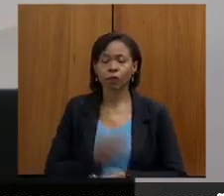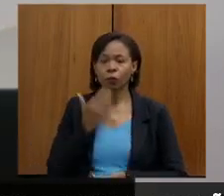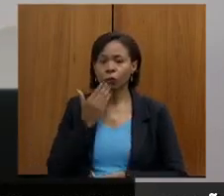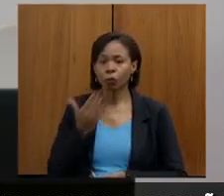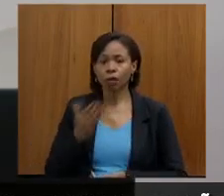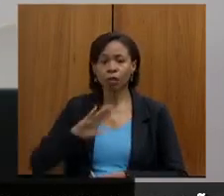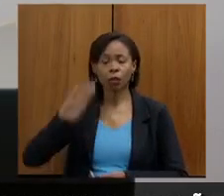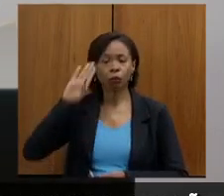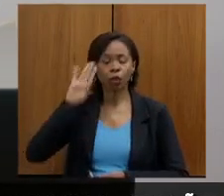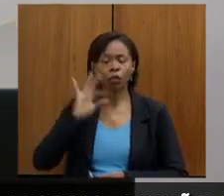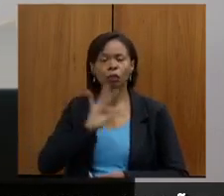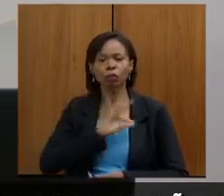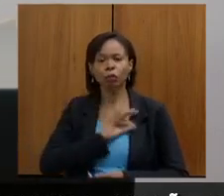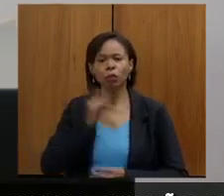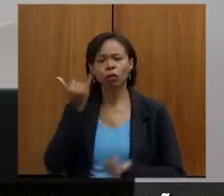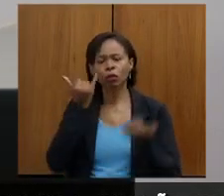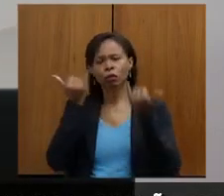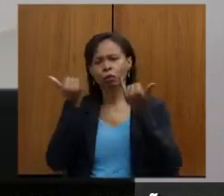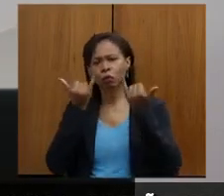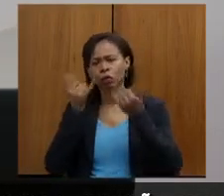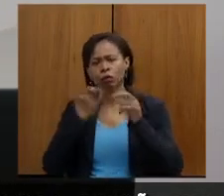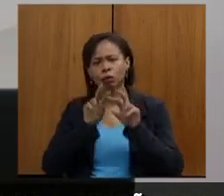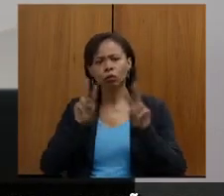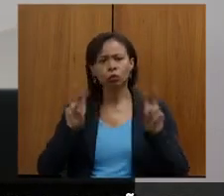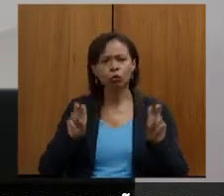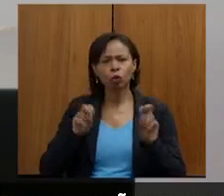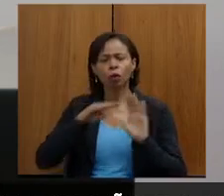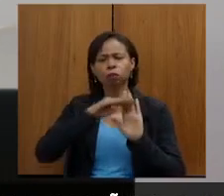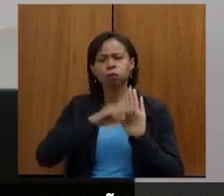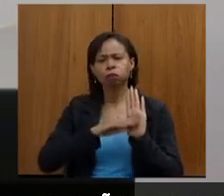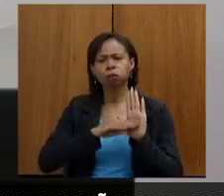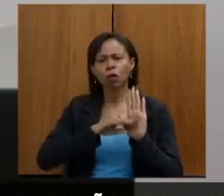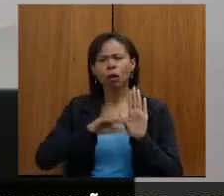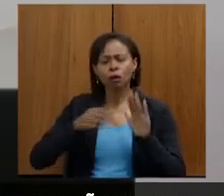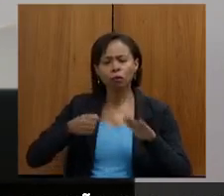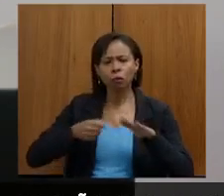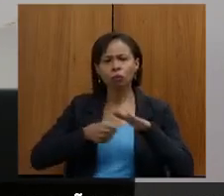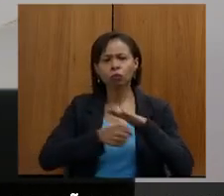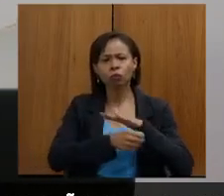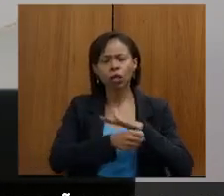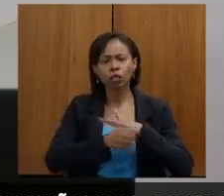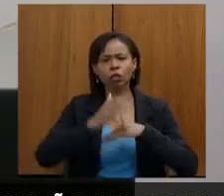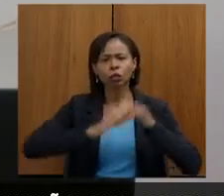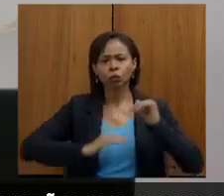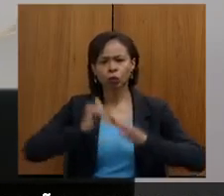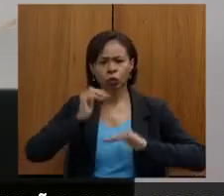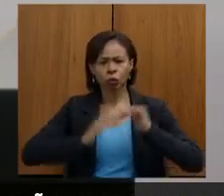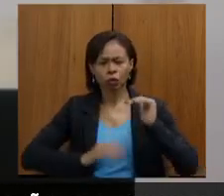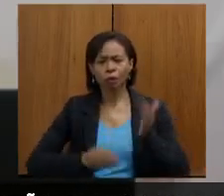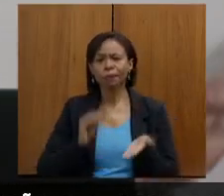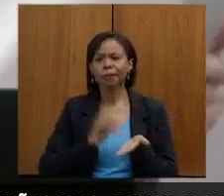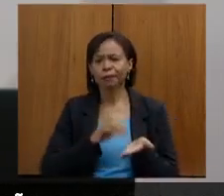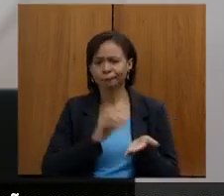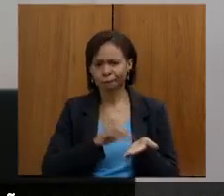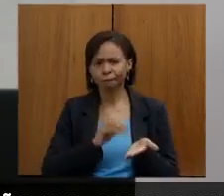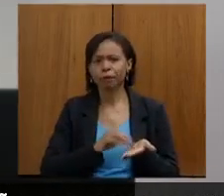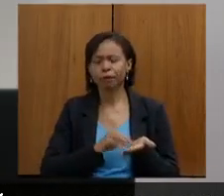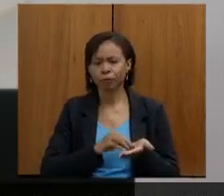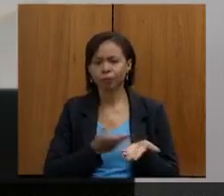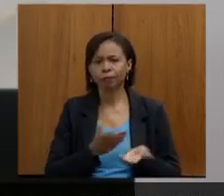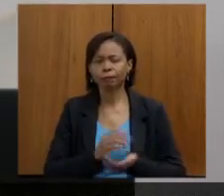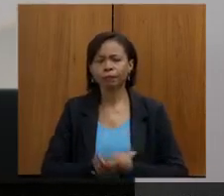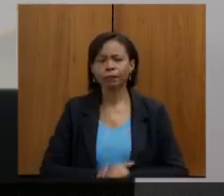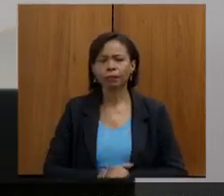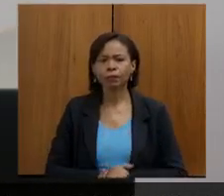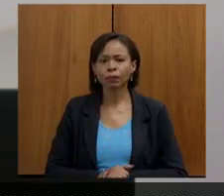caminhada o comandante-geral da Polícia Militar pedir informações consubstanciados no cronograma de recomposição do efetivo da instituição conservadora Bom Retiro existentes